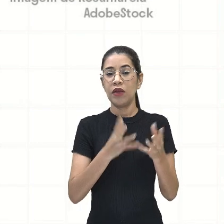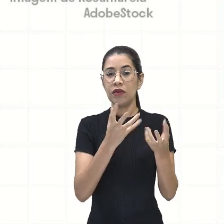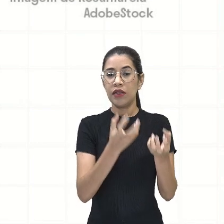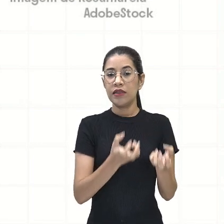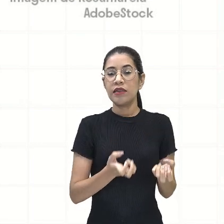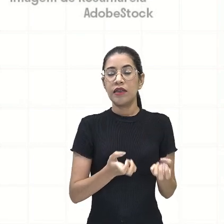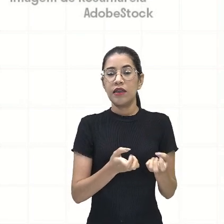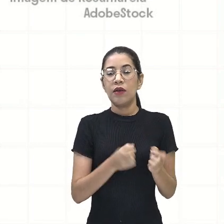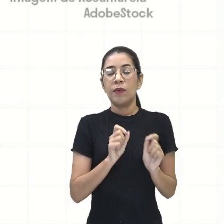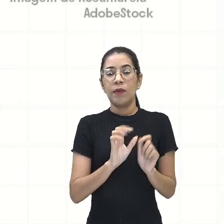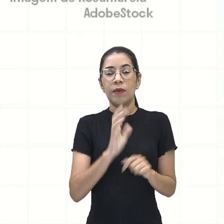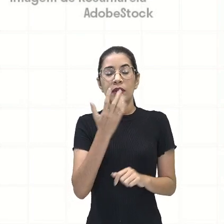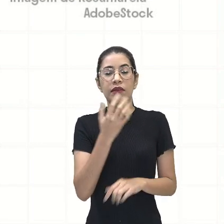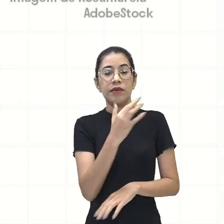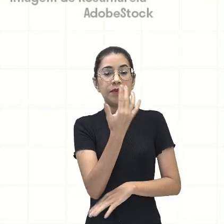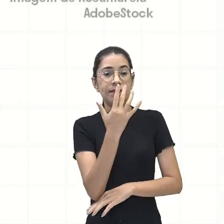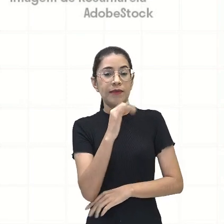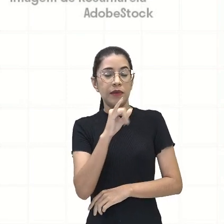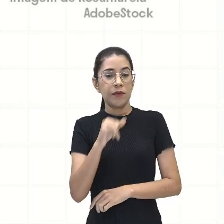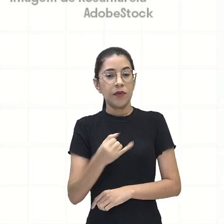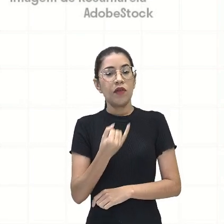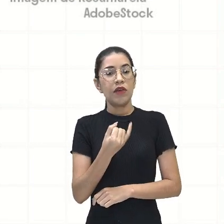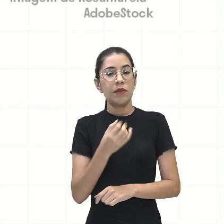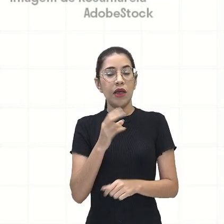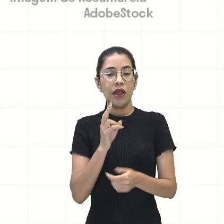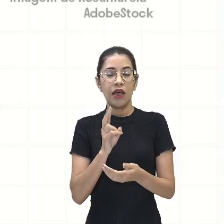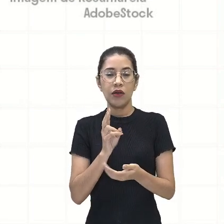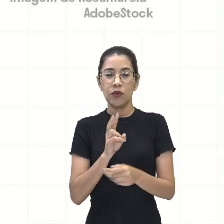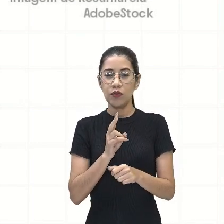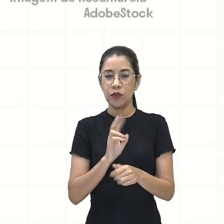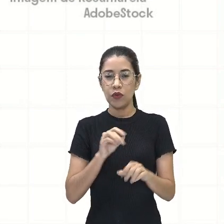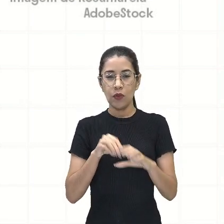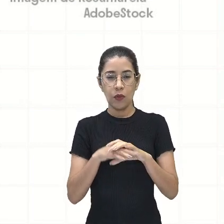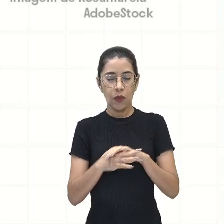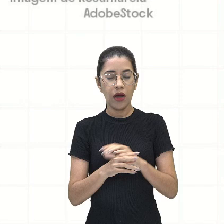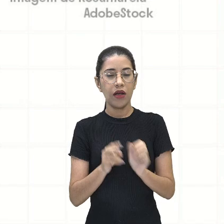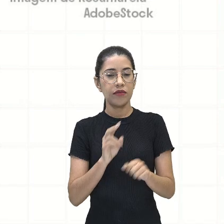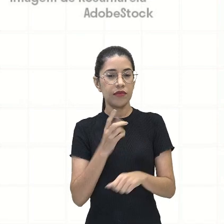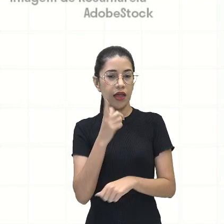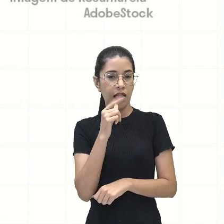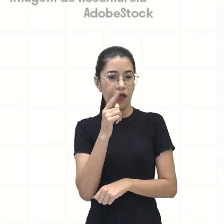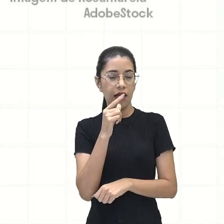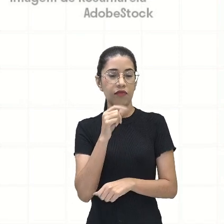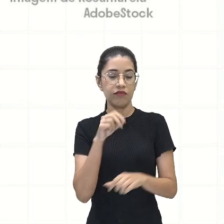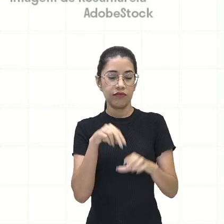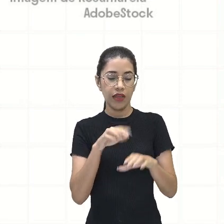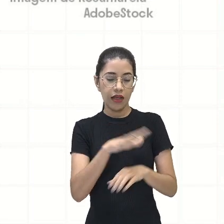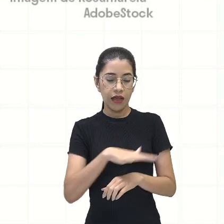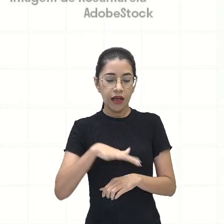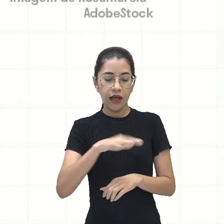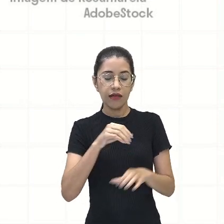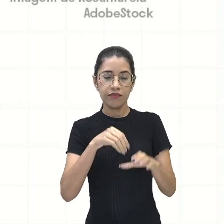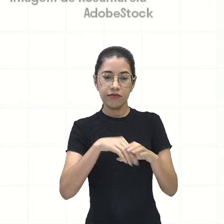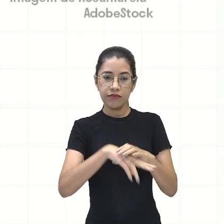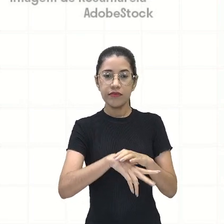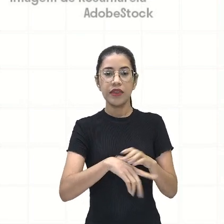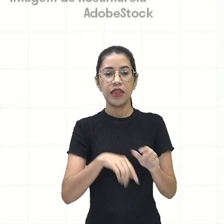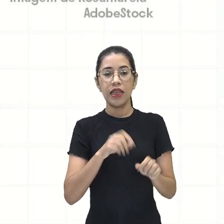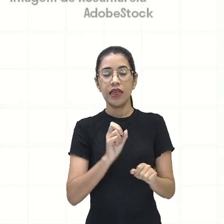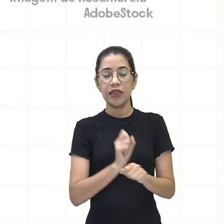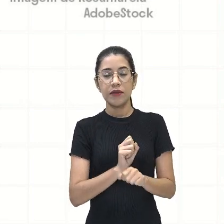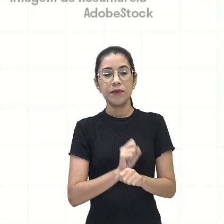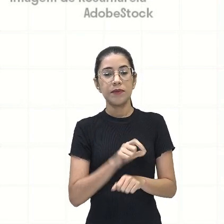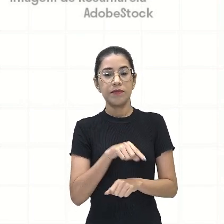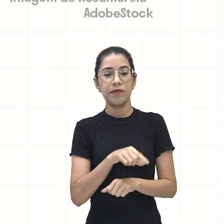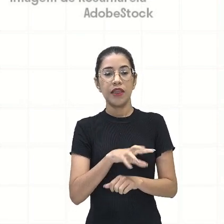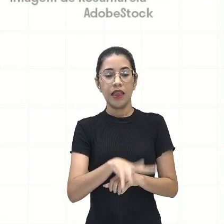as plantas, elas aproveitam aquela reserva hídrica, aquela quantidade de água que ficou presente ali no solo, né? E